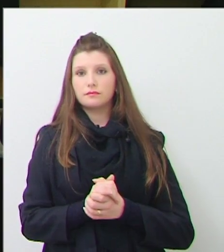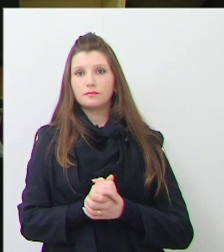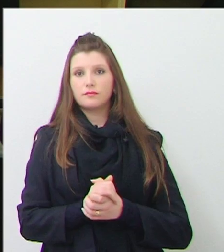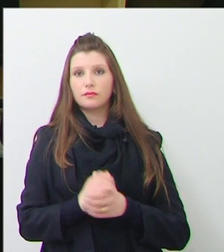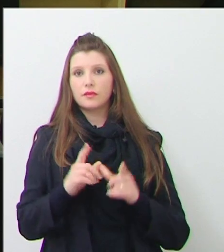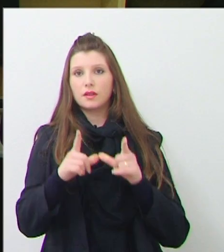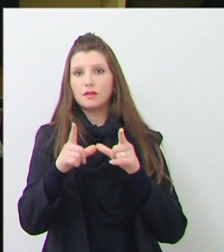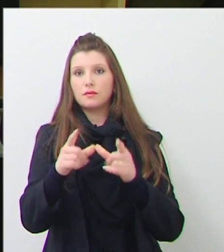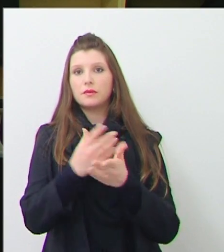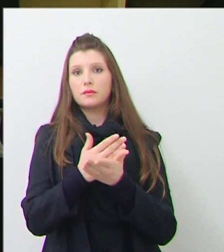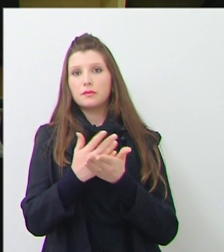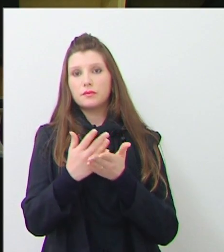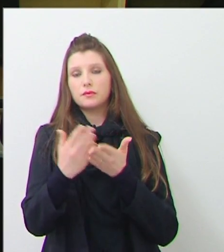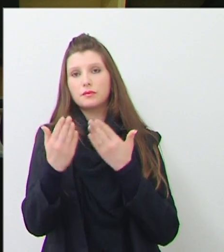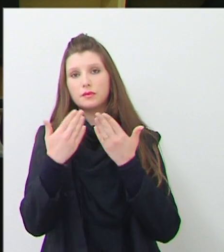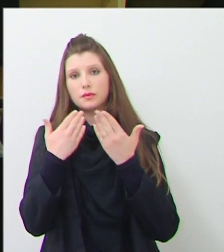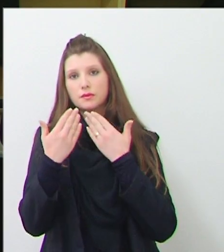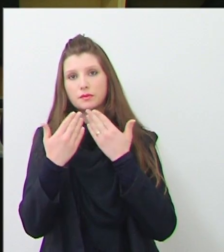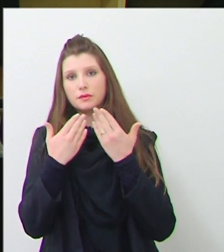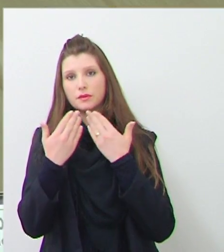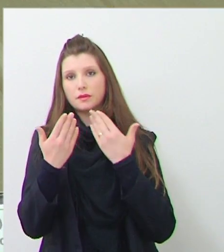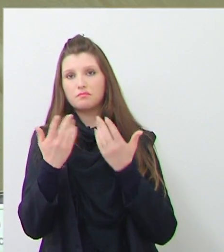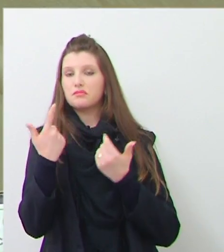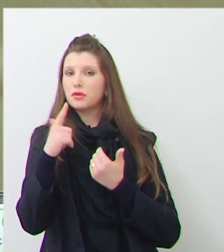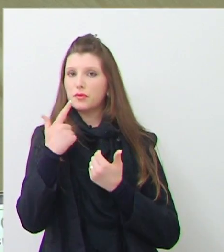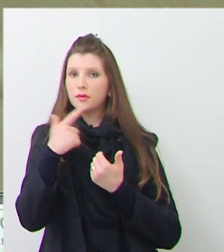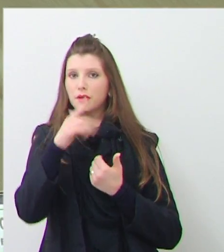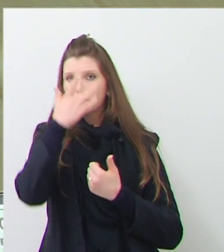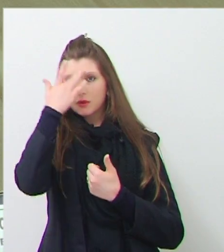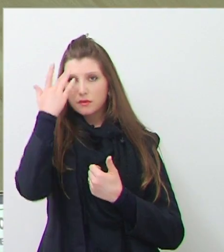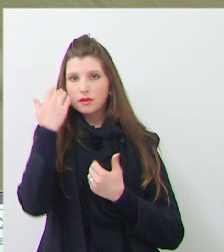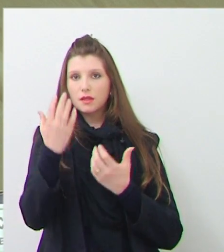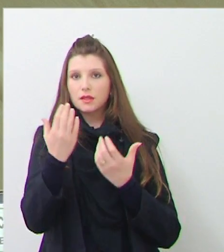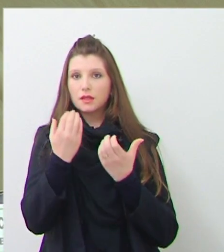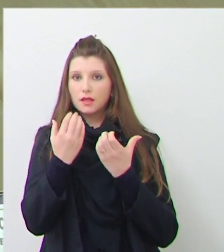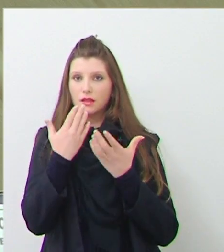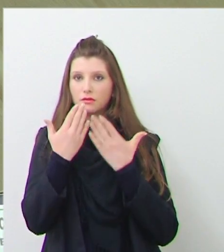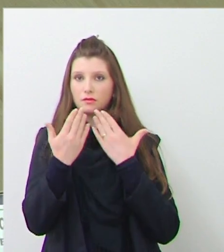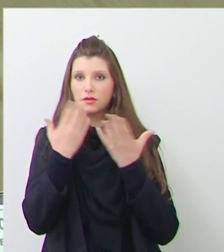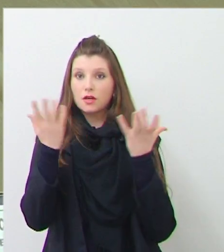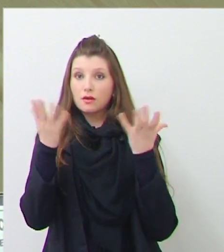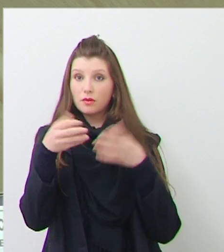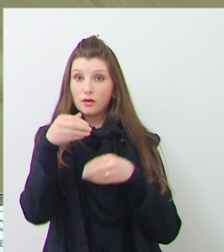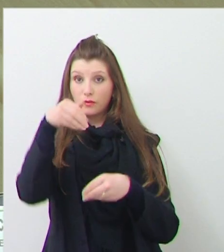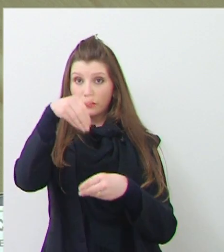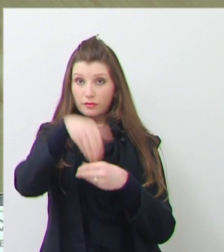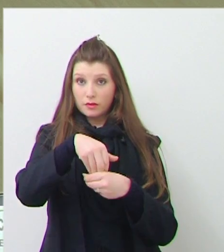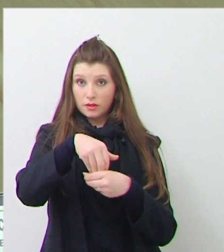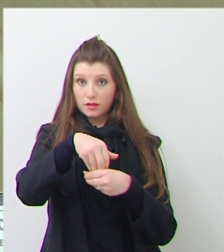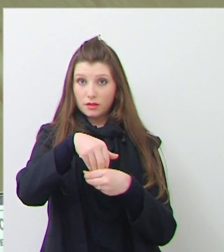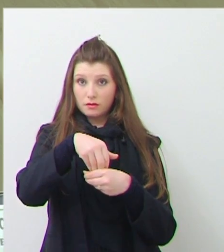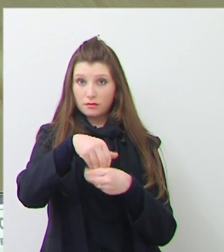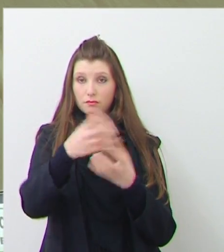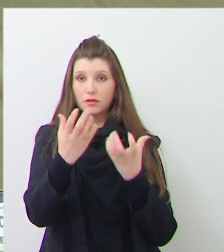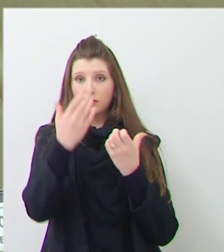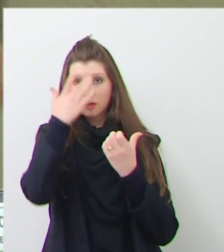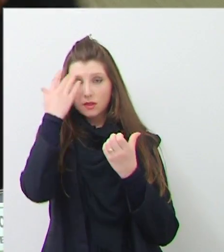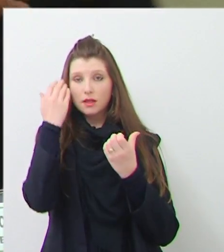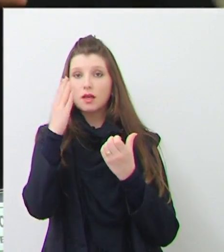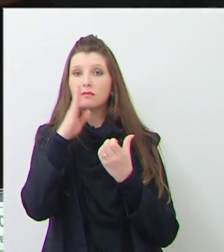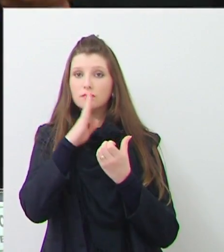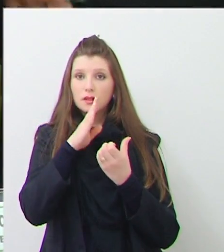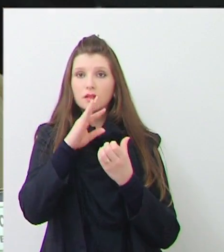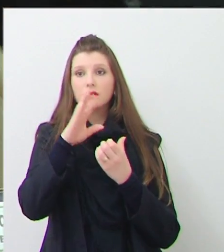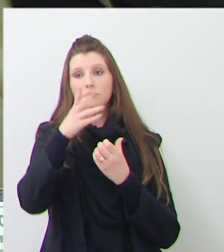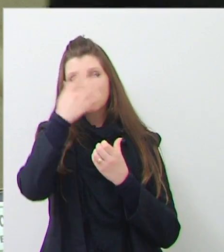O requerimento continua em discussão. Não havendo quem queira discutir em votação. Os favoráveis permaneçam como